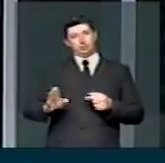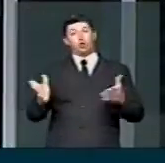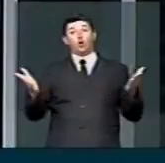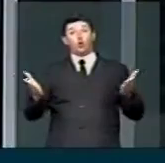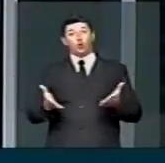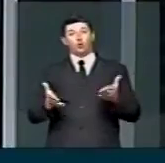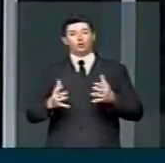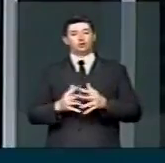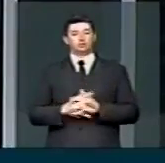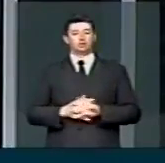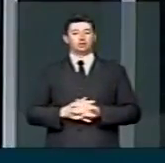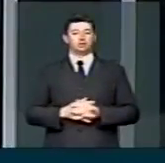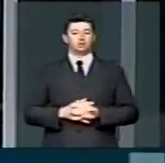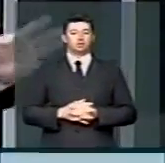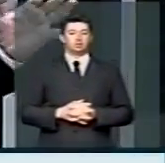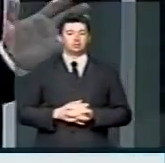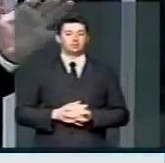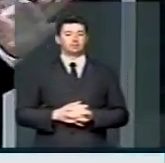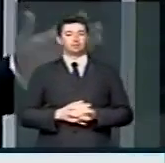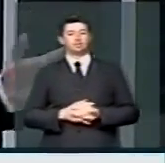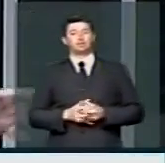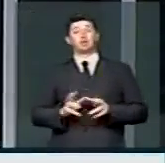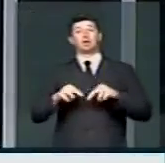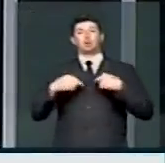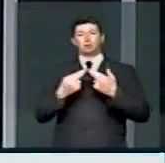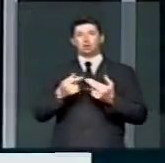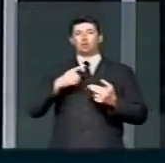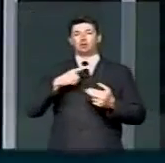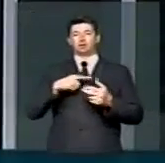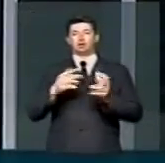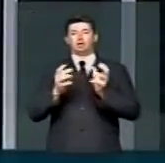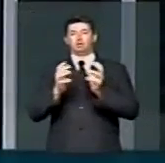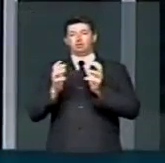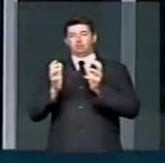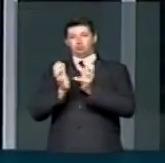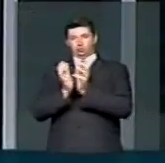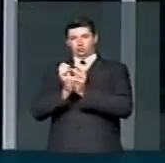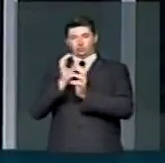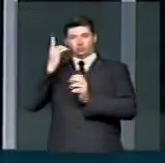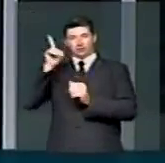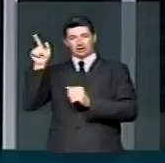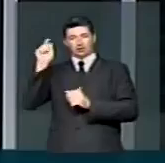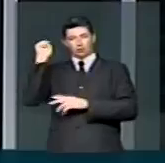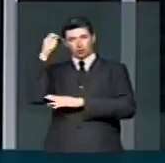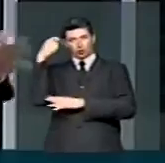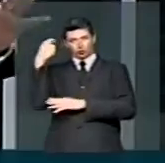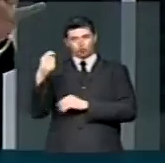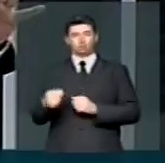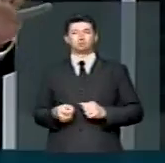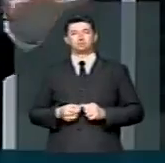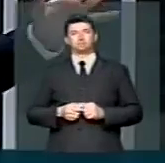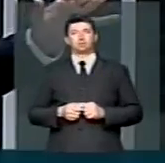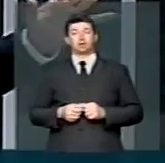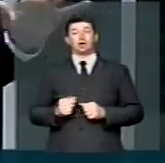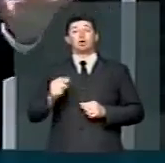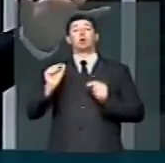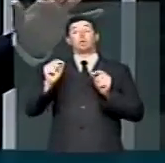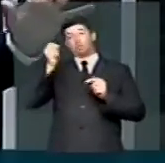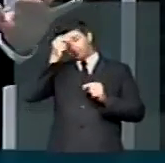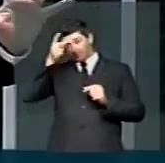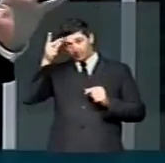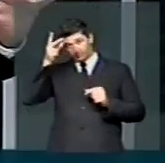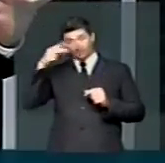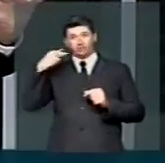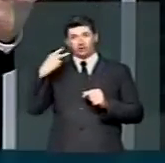hoje. Nós tivemos uma reunião da bancada gaúcha, senhor presidente, aonde os prefeitos